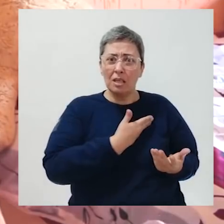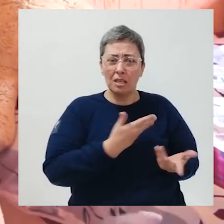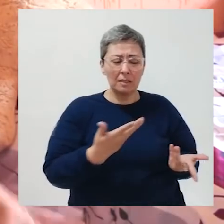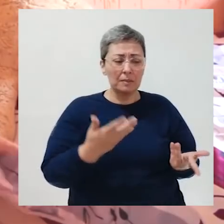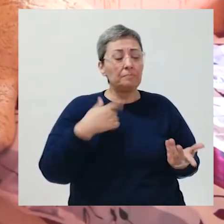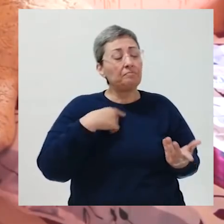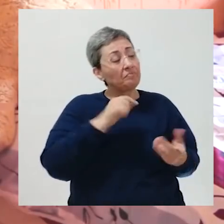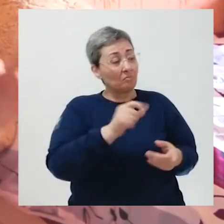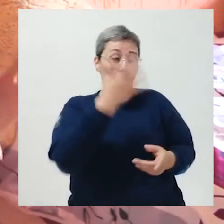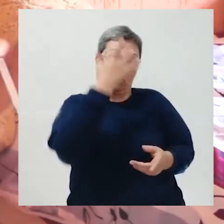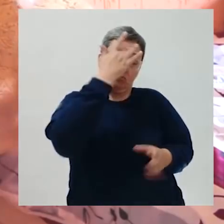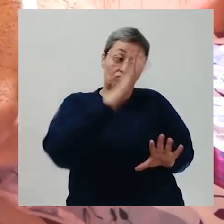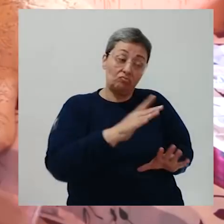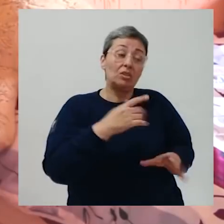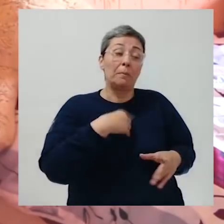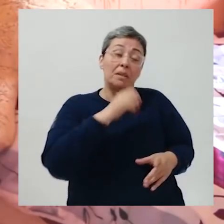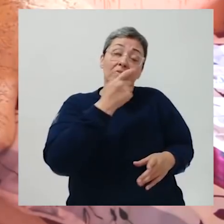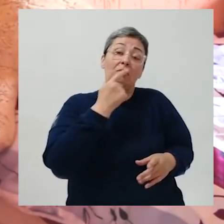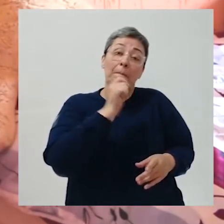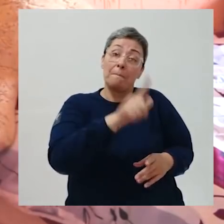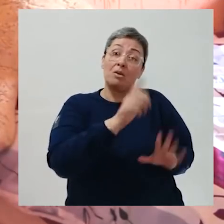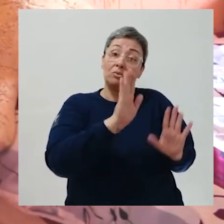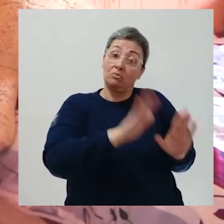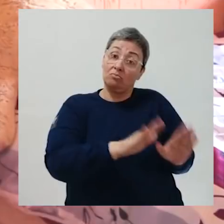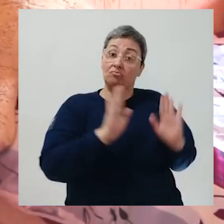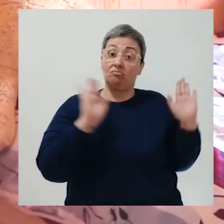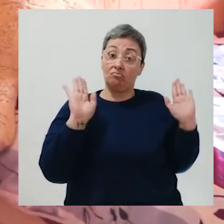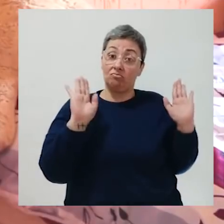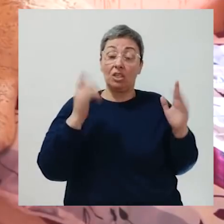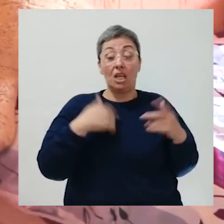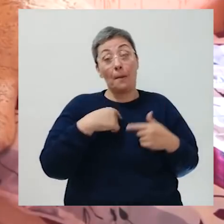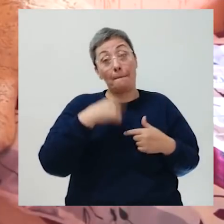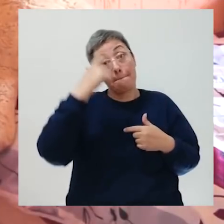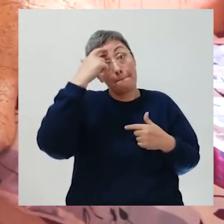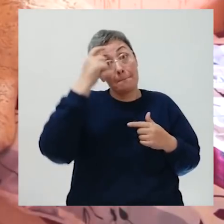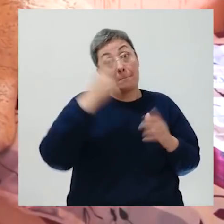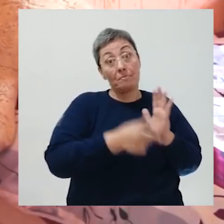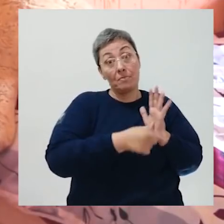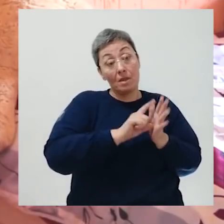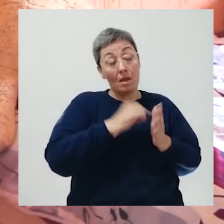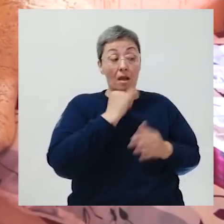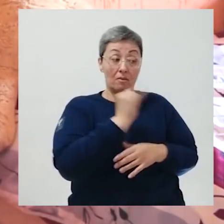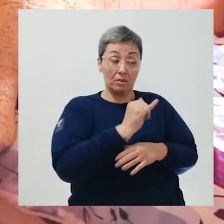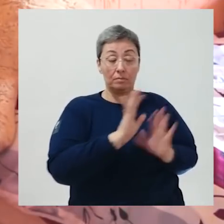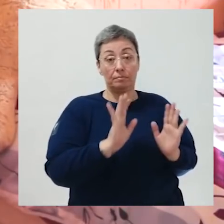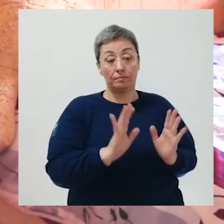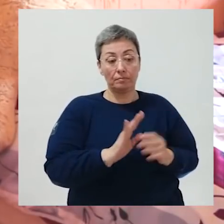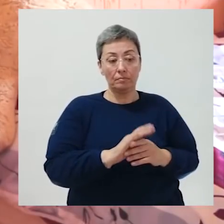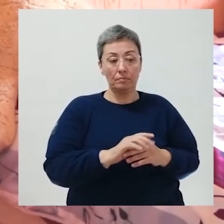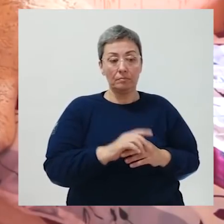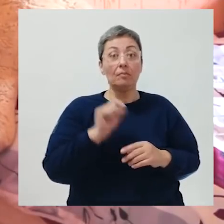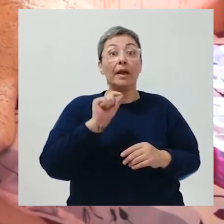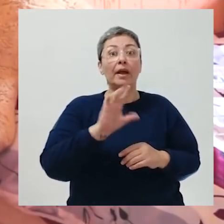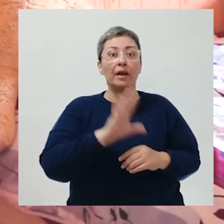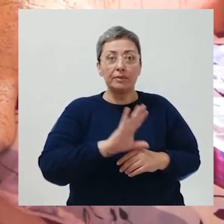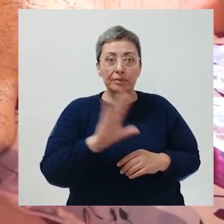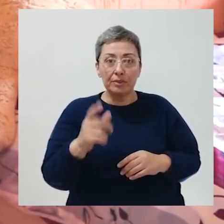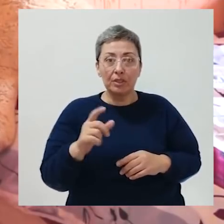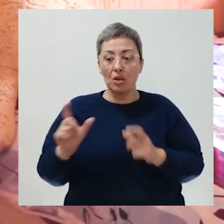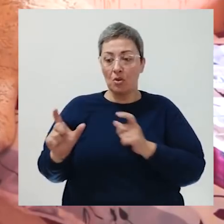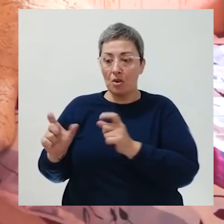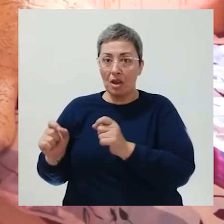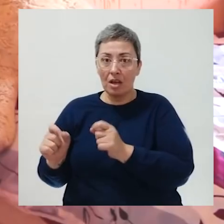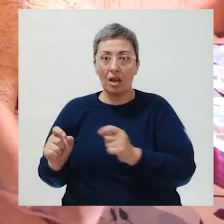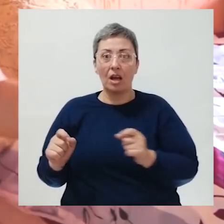gente é amigo. Eu não sei, só sei que ele tá falando mal de você. E aí eu pensei que era melhor vir aqui te contar. E aí, sabe o que aconteceu?